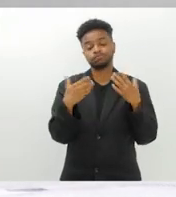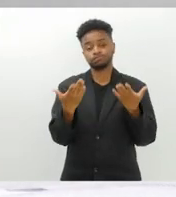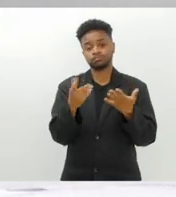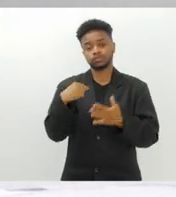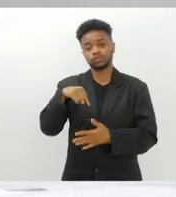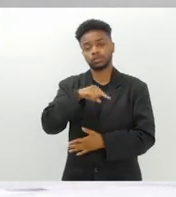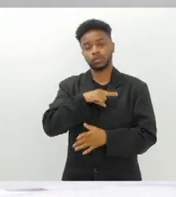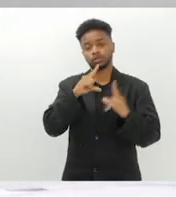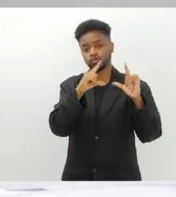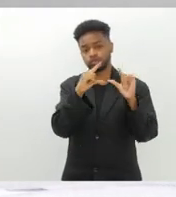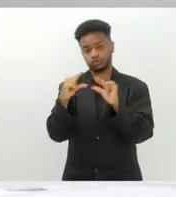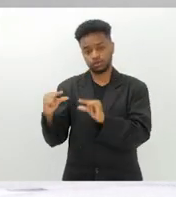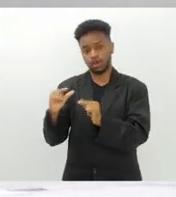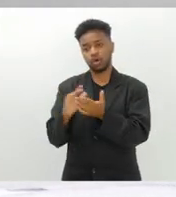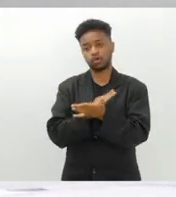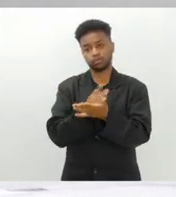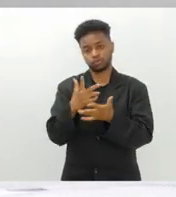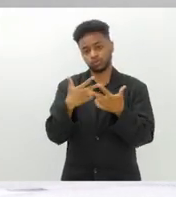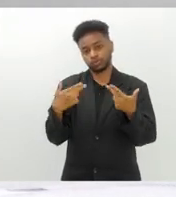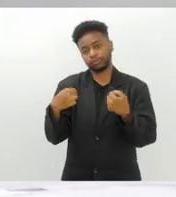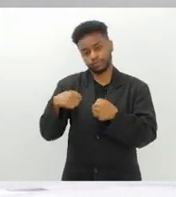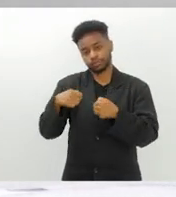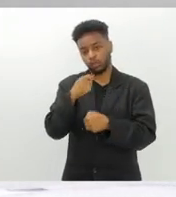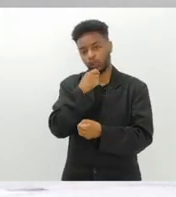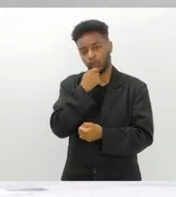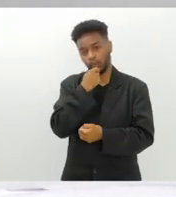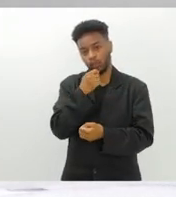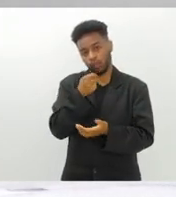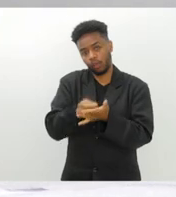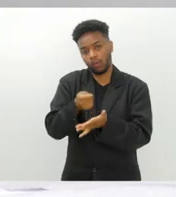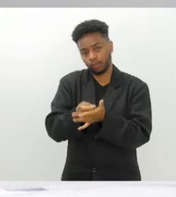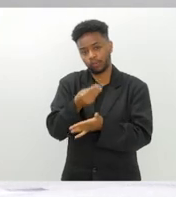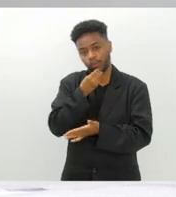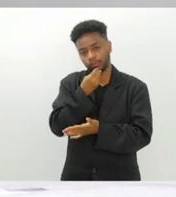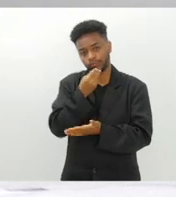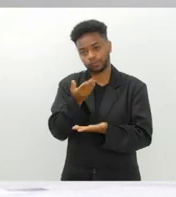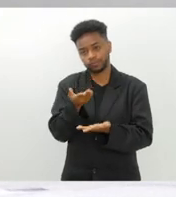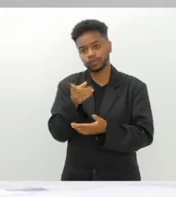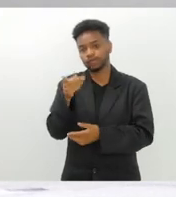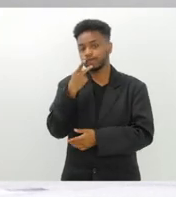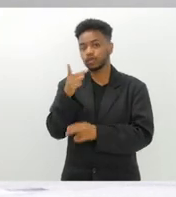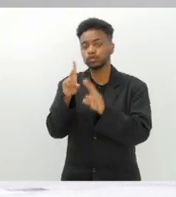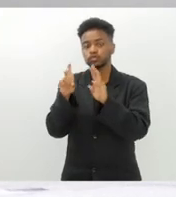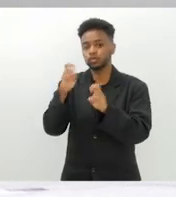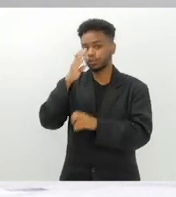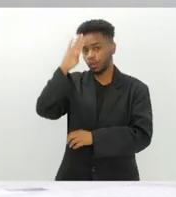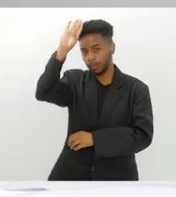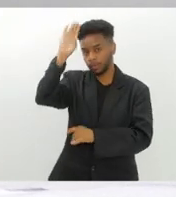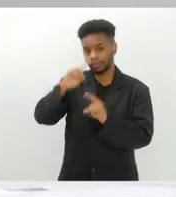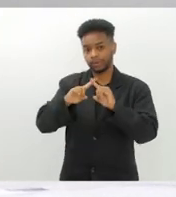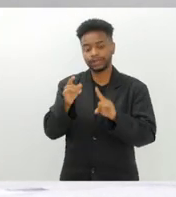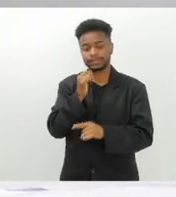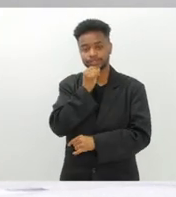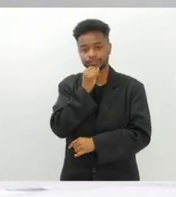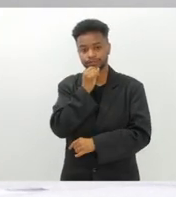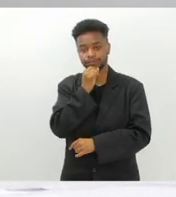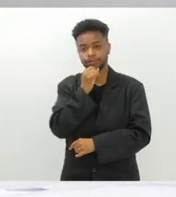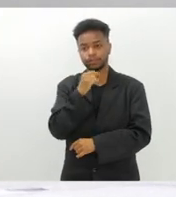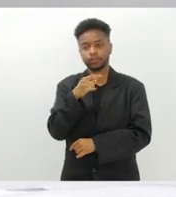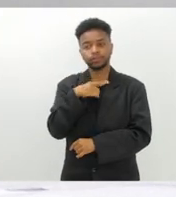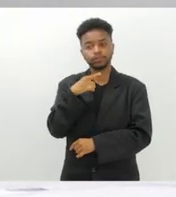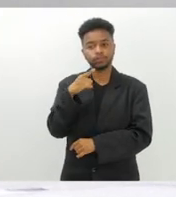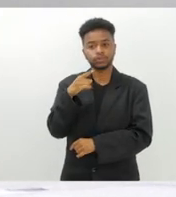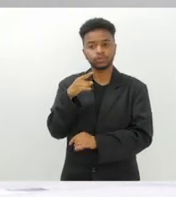reduzimos. Algumas coisas têm que ter mesmo, realmente. Você falou da questão dos bombeiros, mas, por exemplo, alguma prevenção, porque